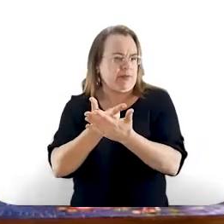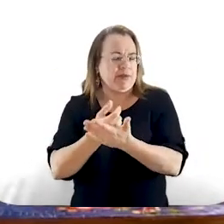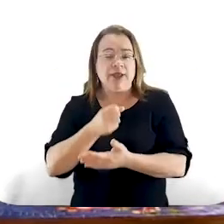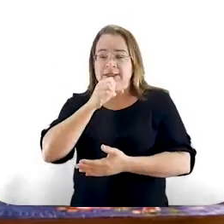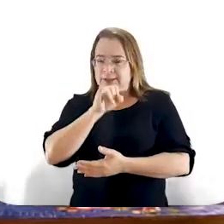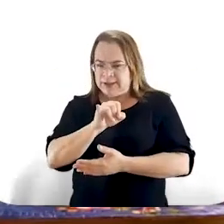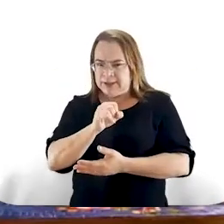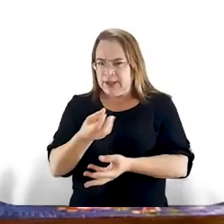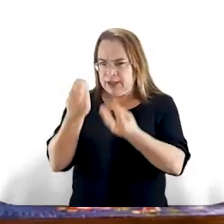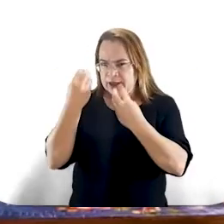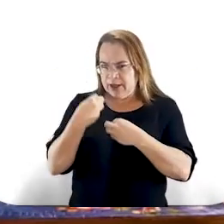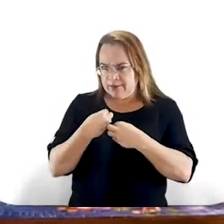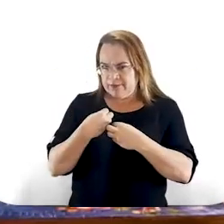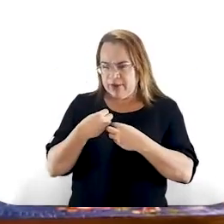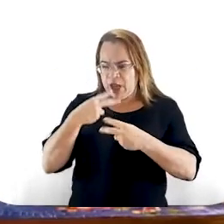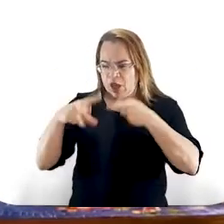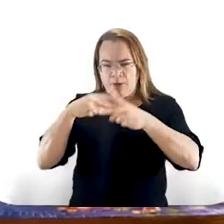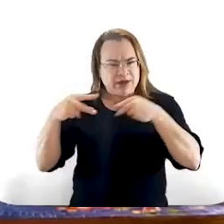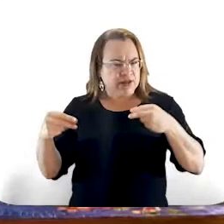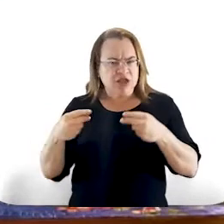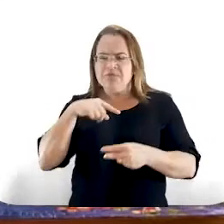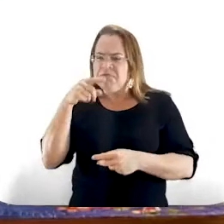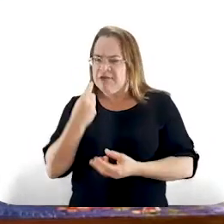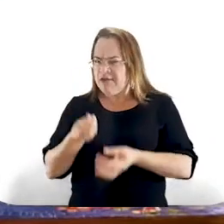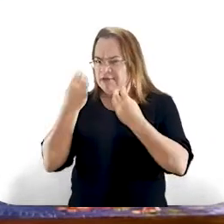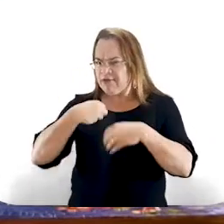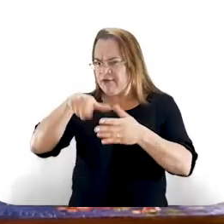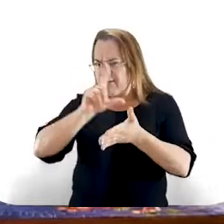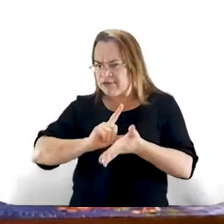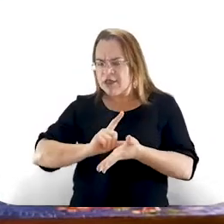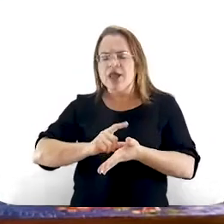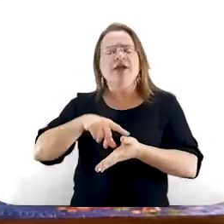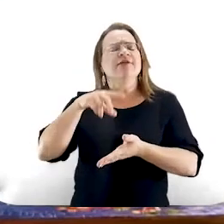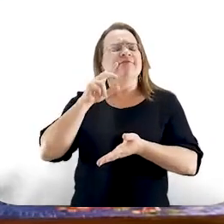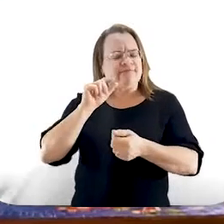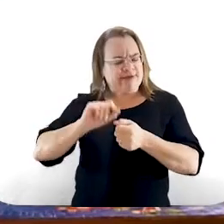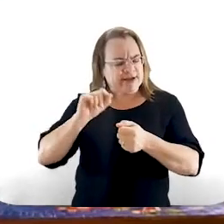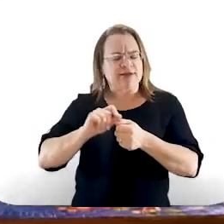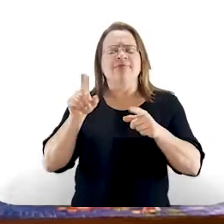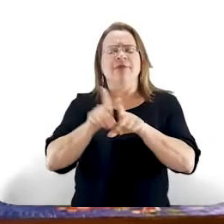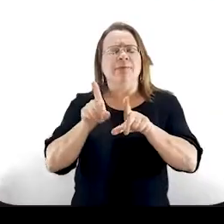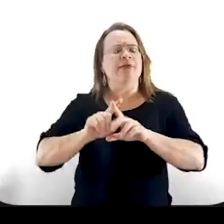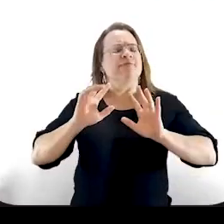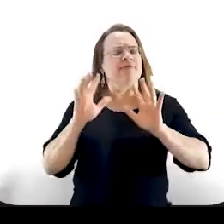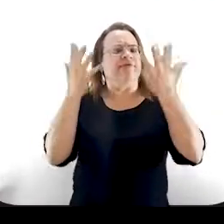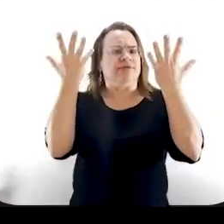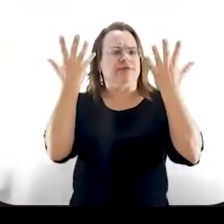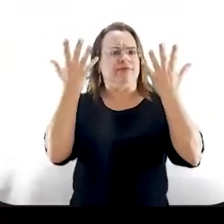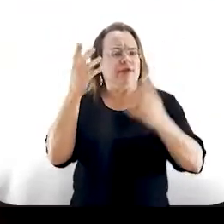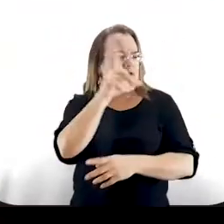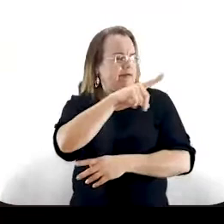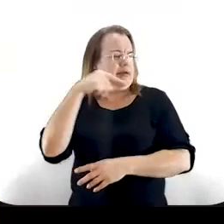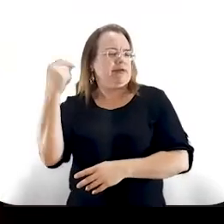um presente que ninguém havia lhe dado antes, logo ele fazia outra festa. E até saía